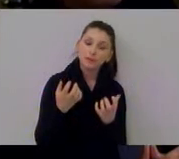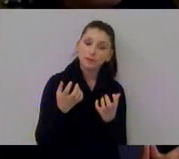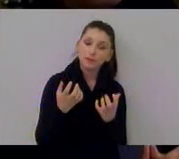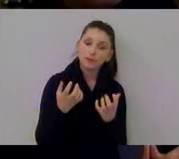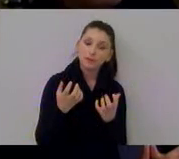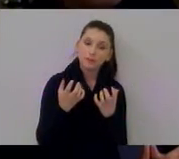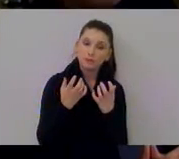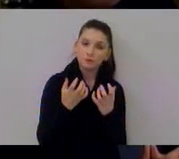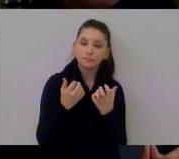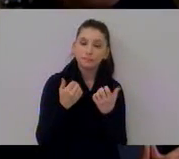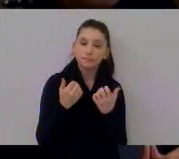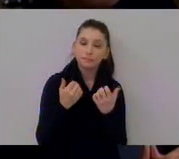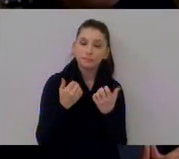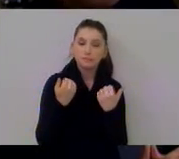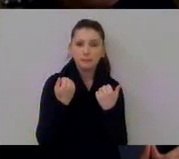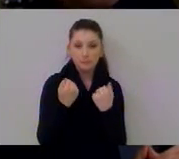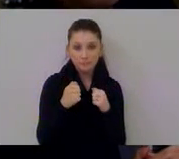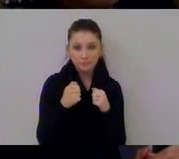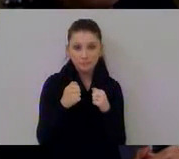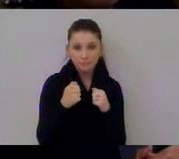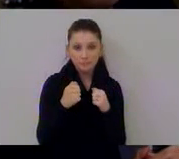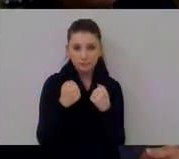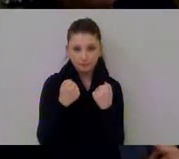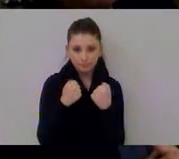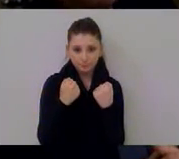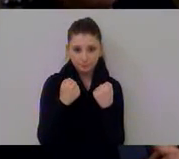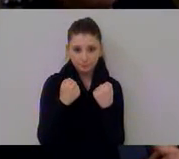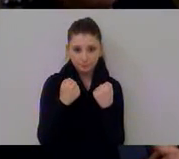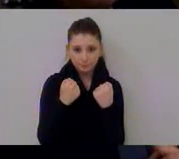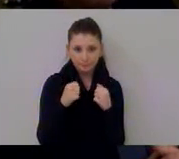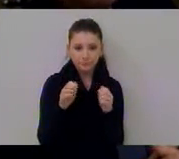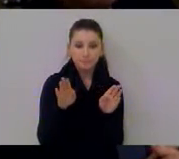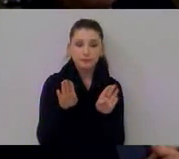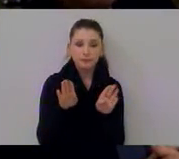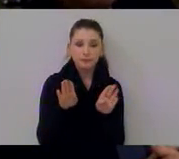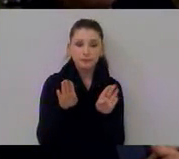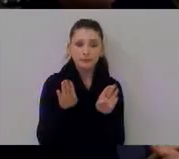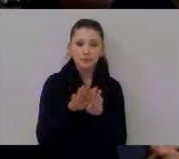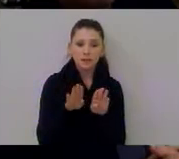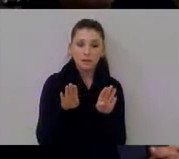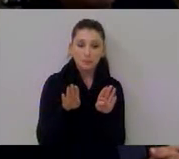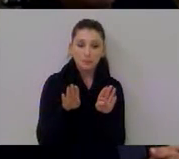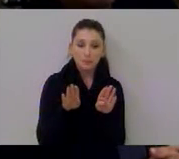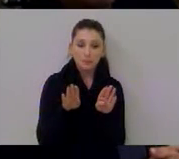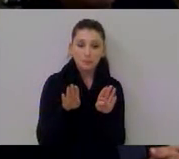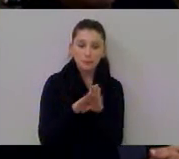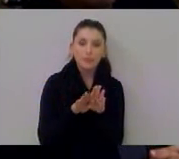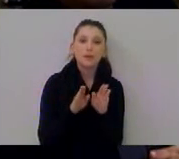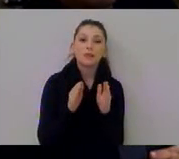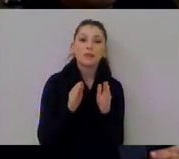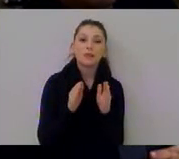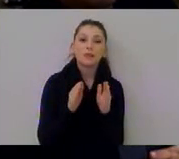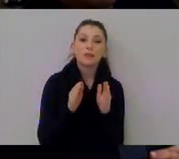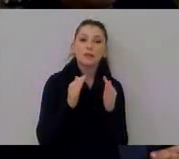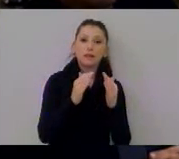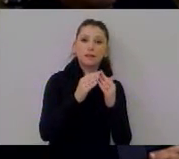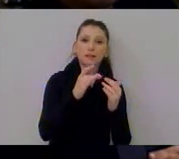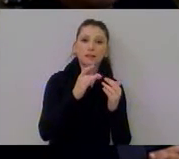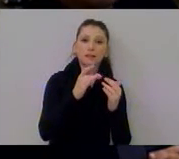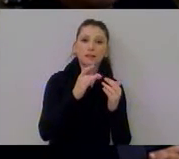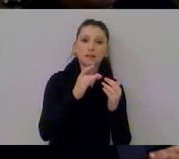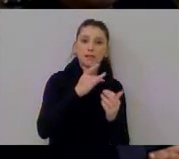precisamos também da reforma do posto de saúde do bairro